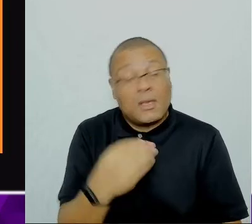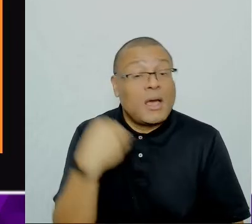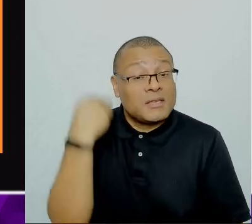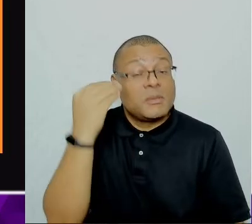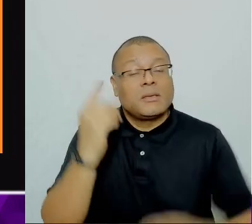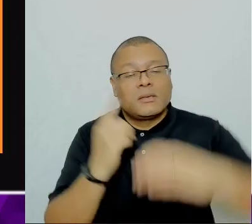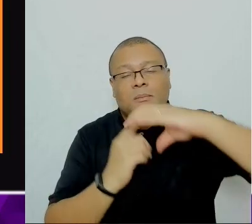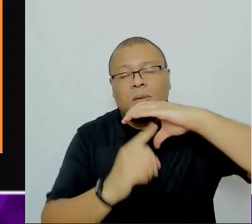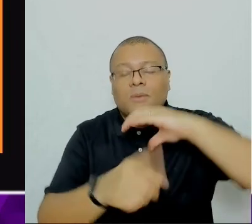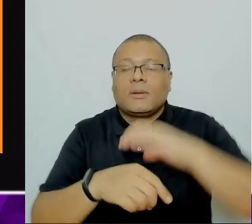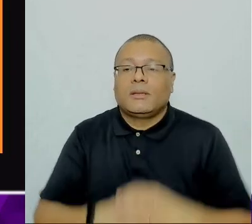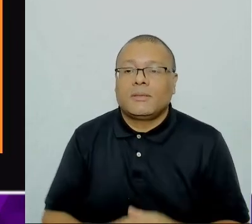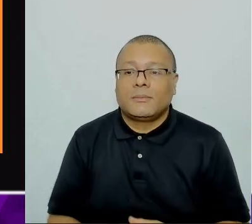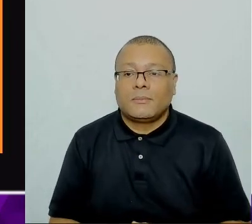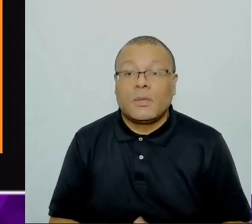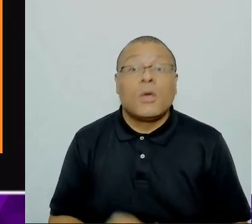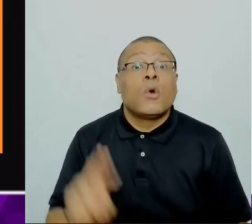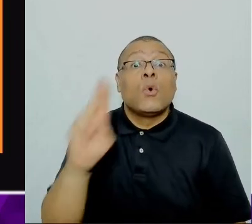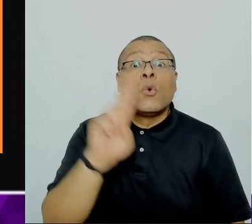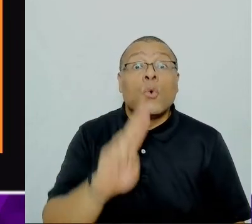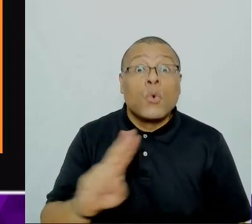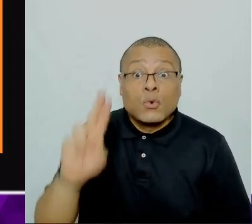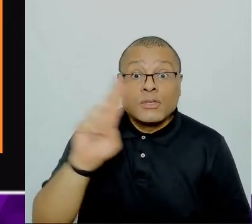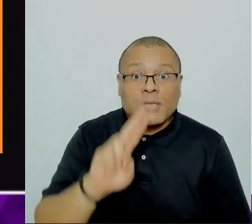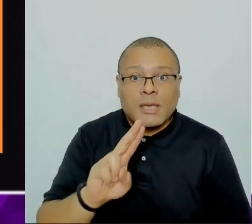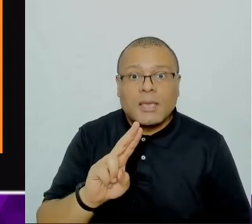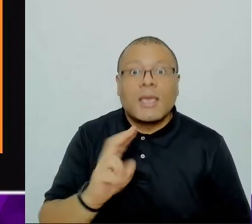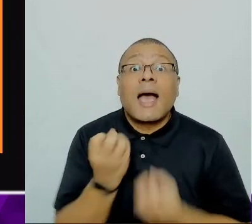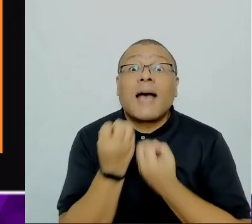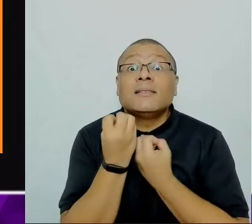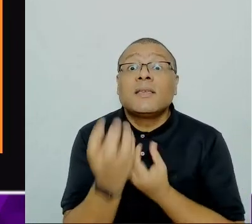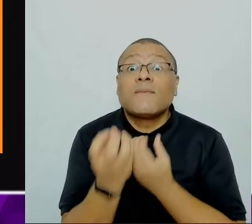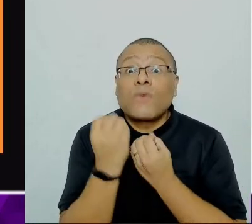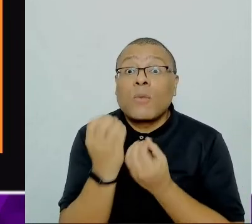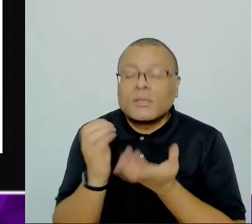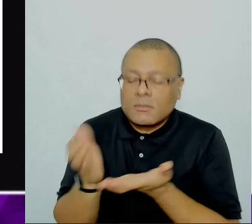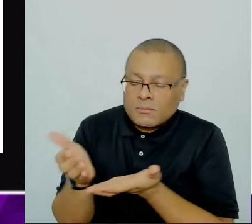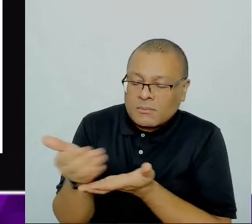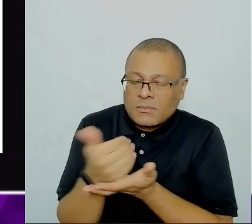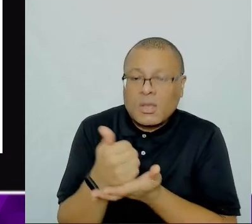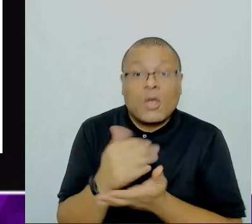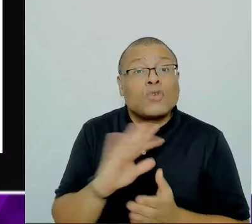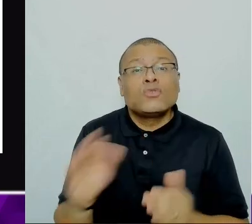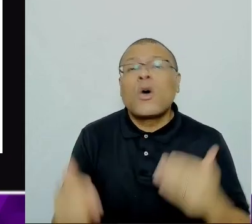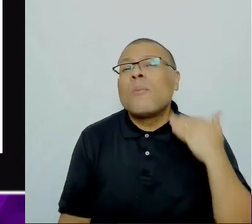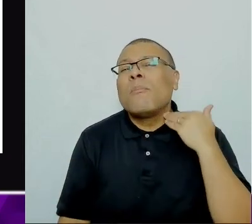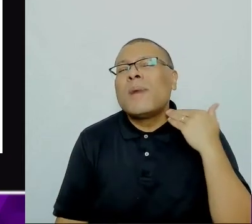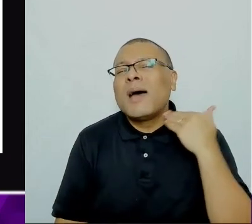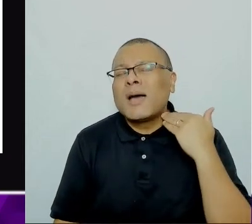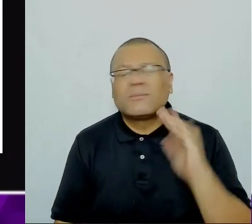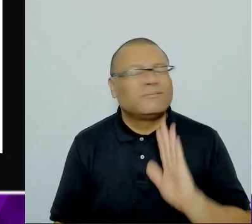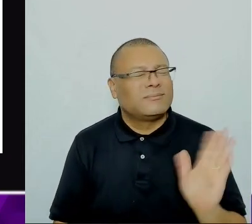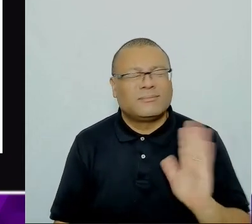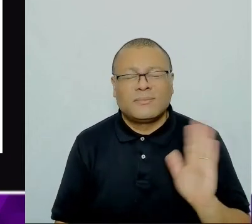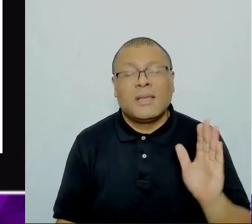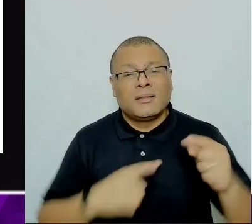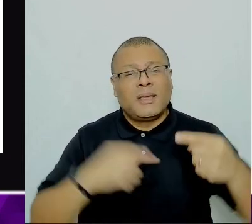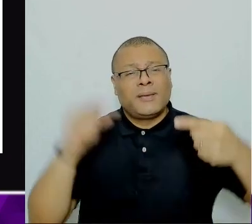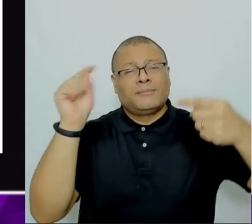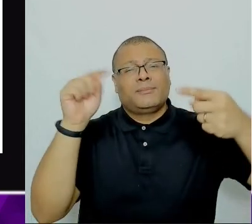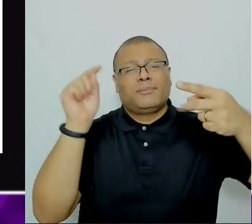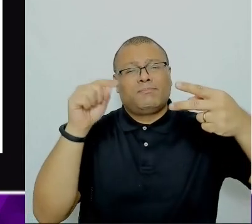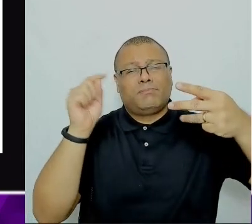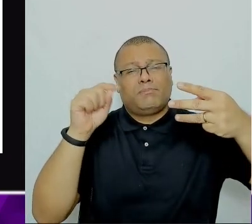cliente. Utilizem e cruzem esses dados no final. Não utilizem só o Open Banking. Utilizem, como eu falei para vocês, o